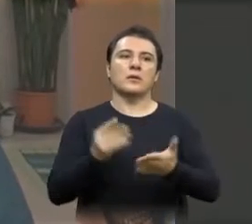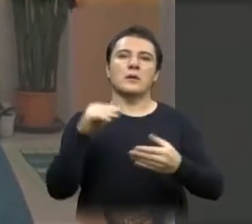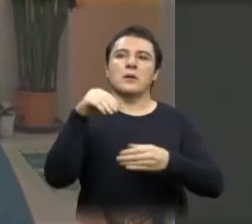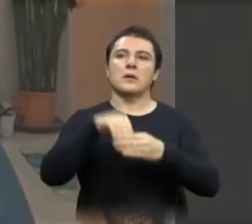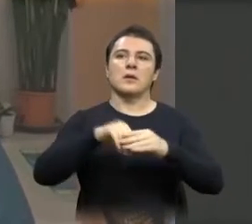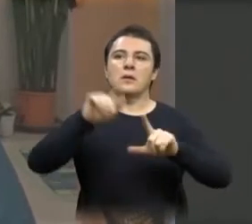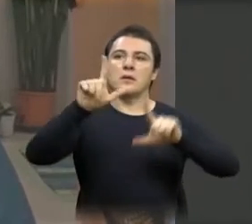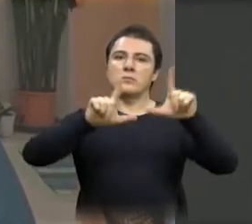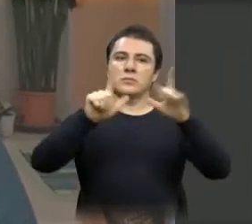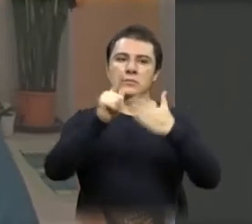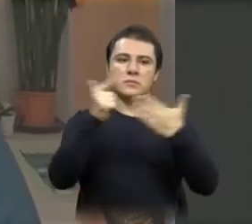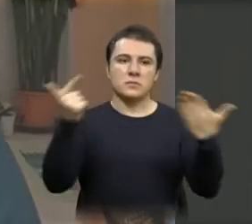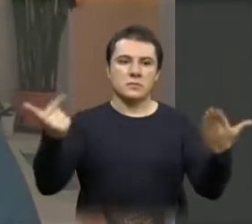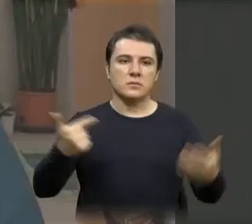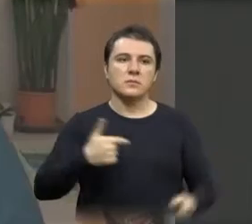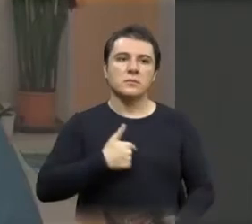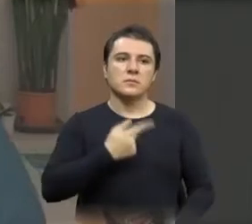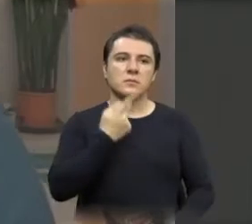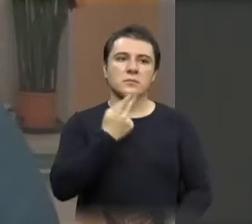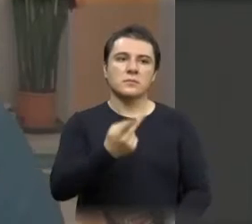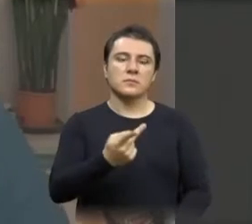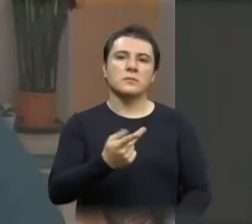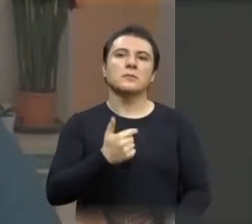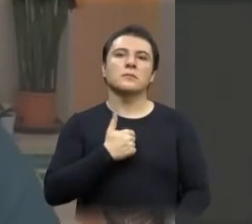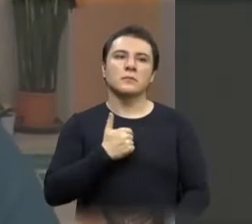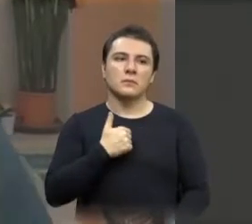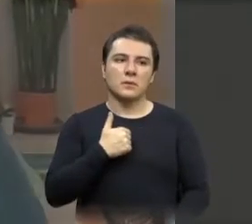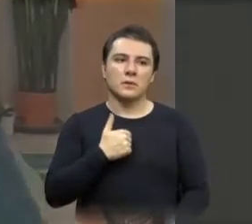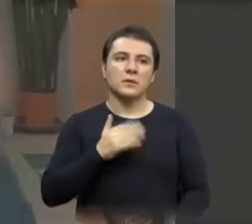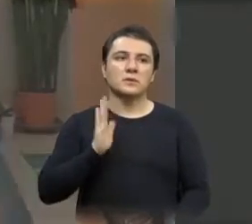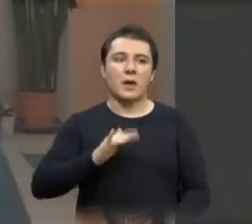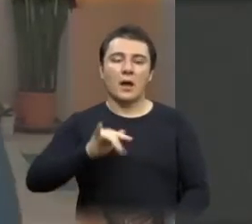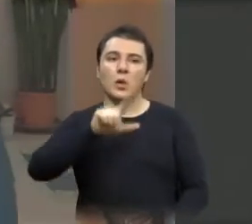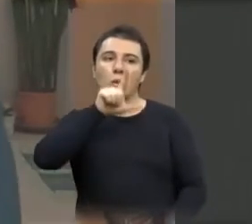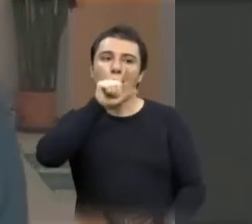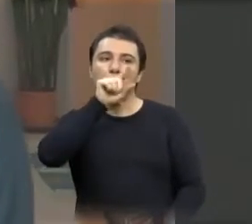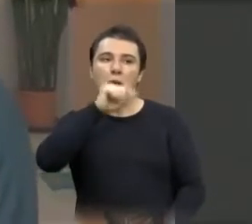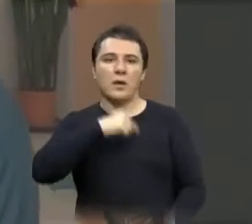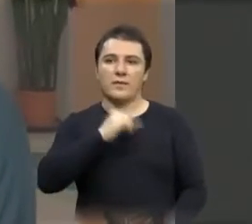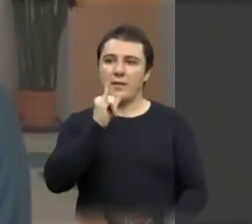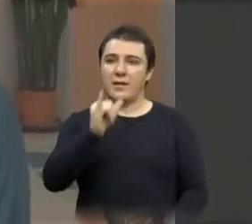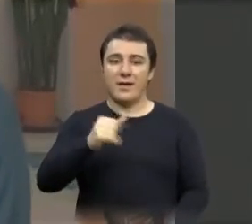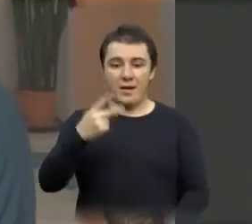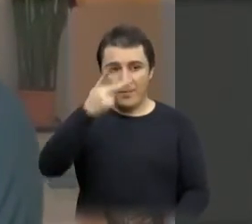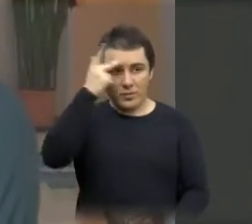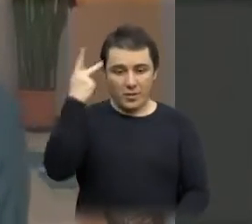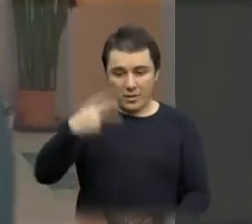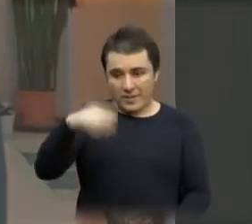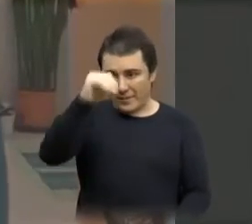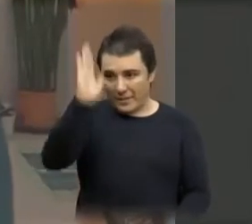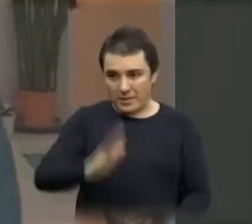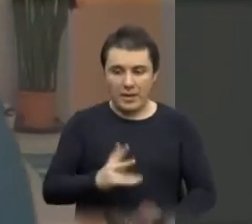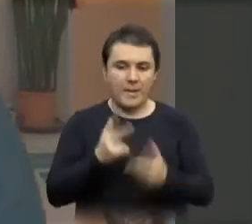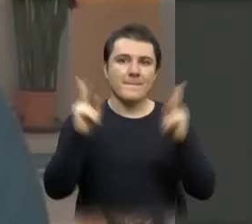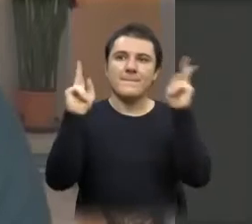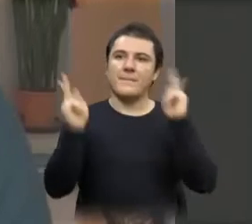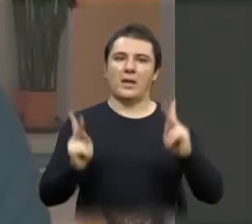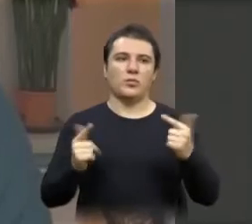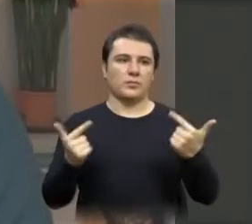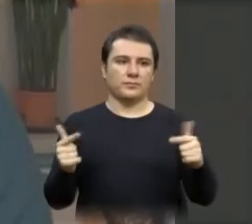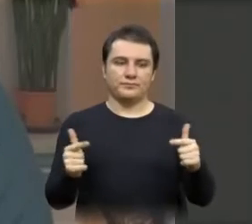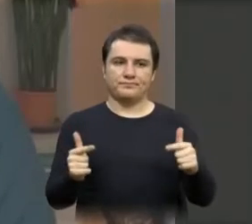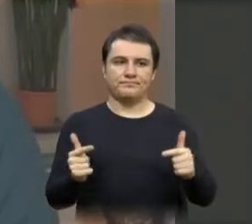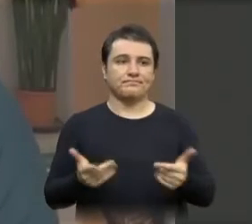importante que eu me posicione, né? Eu, como disse pelo meu Twitter, o brasileiro não tem um segundo de paz. Agora